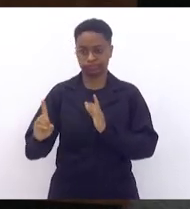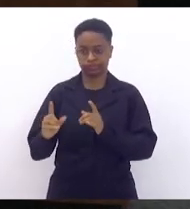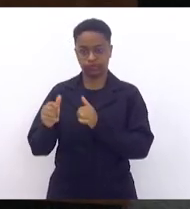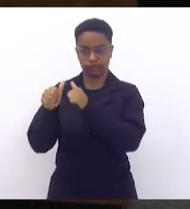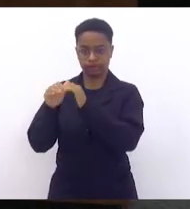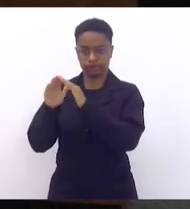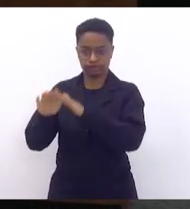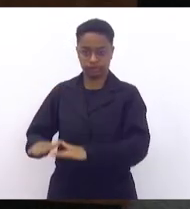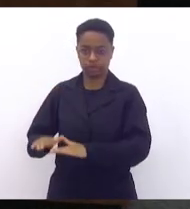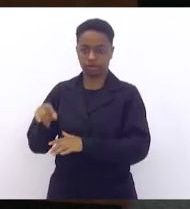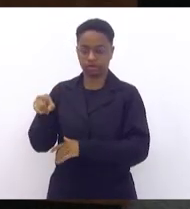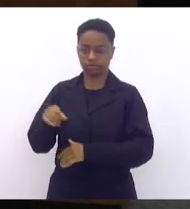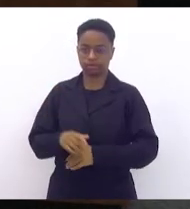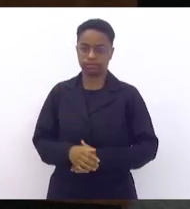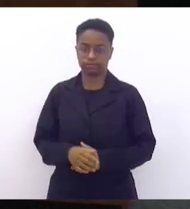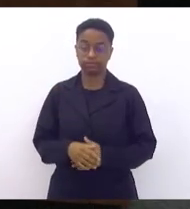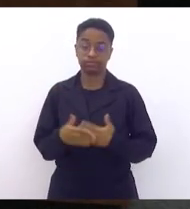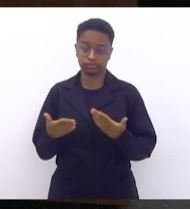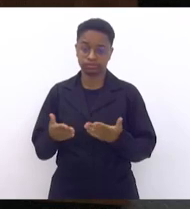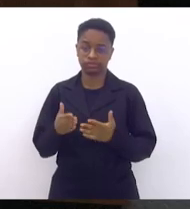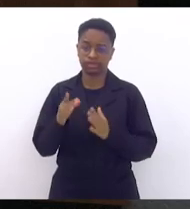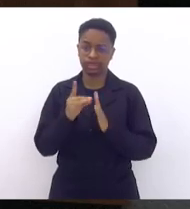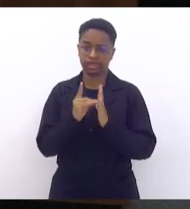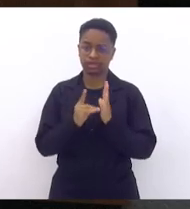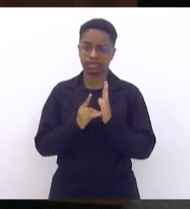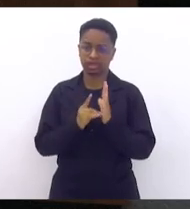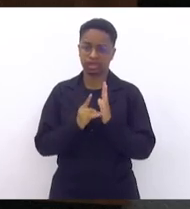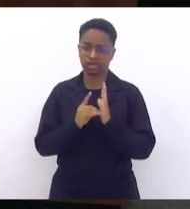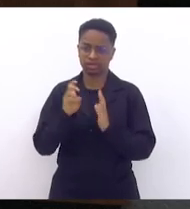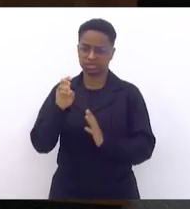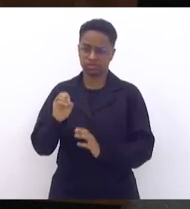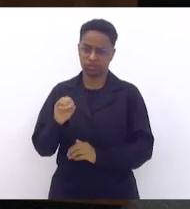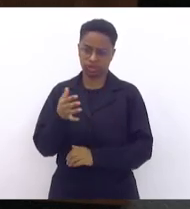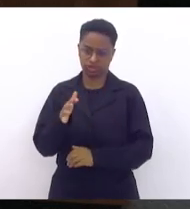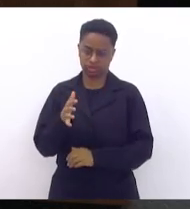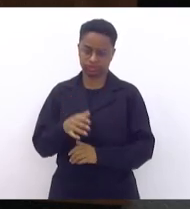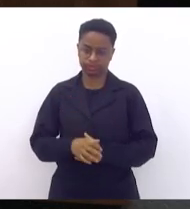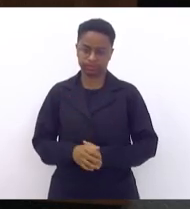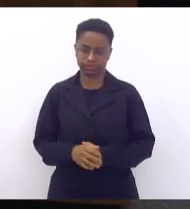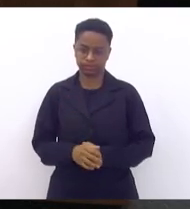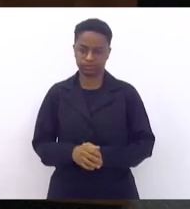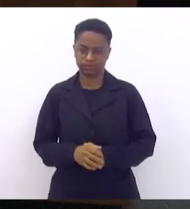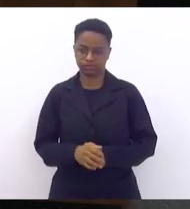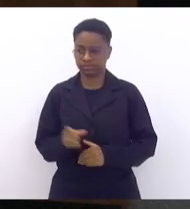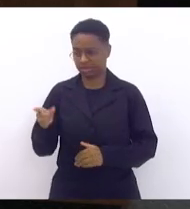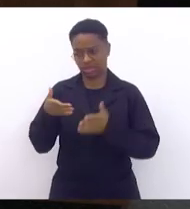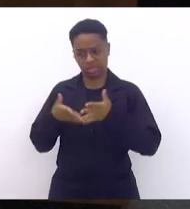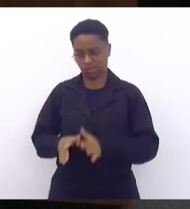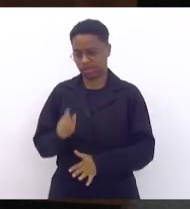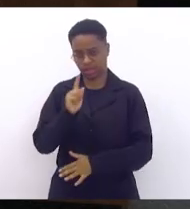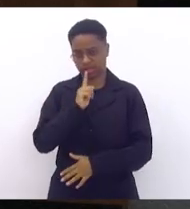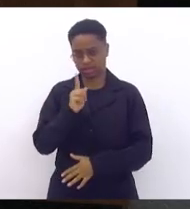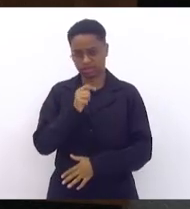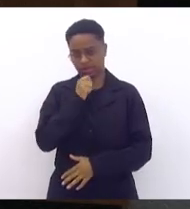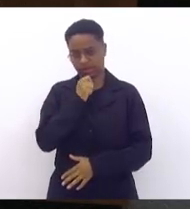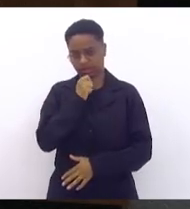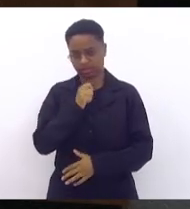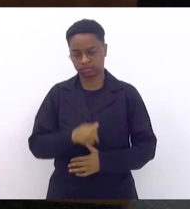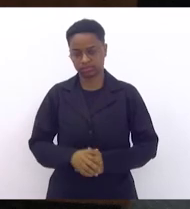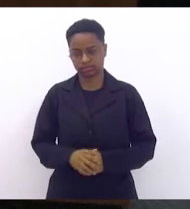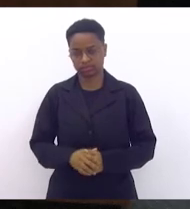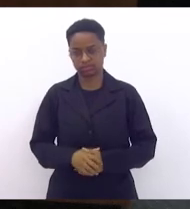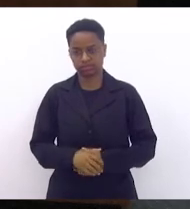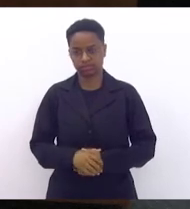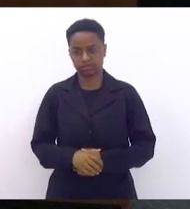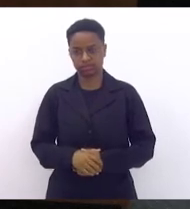Naquele momento histórico, falando da década de 50, o senhor ainda não era nascido, década de